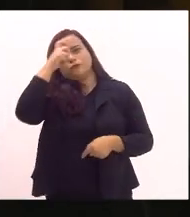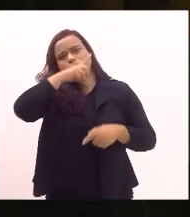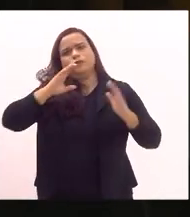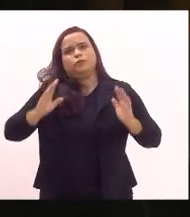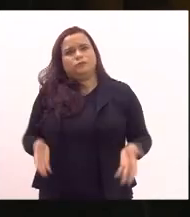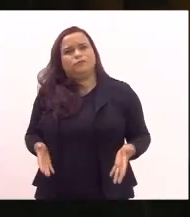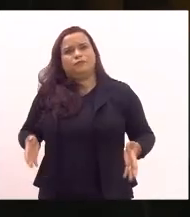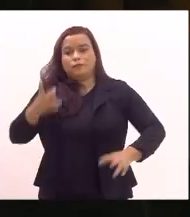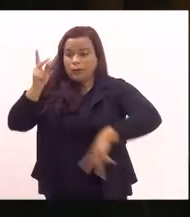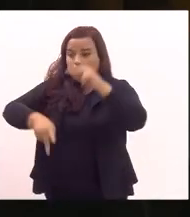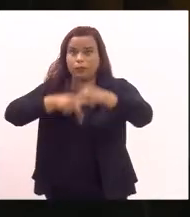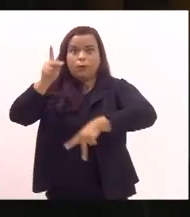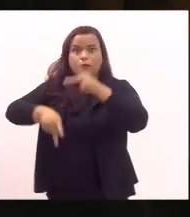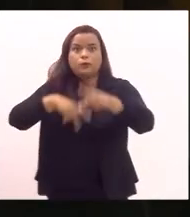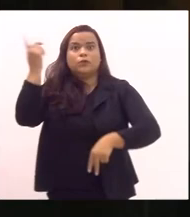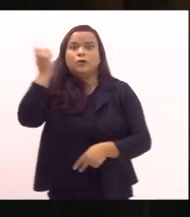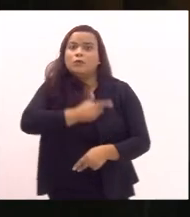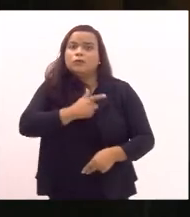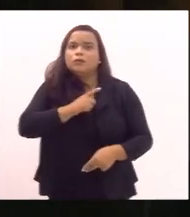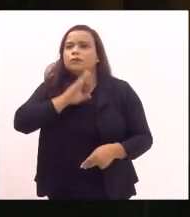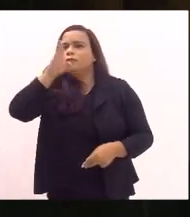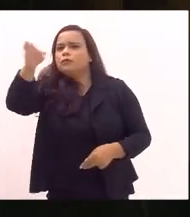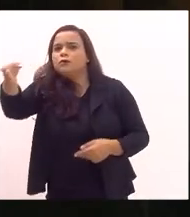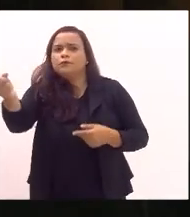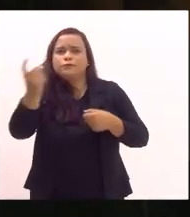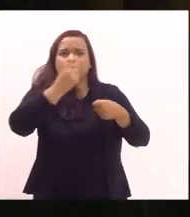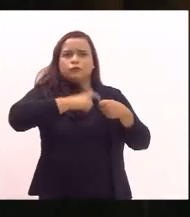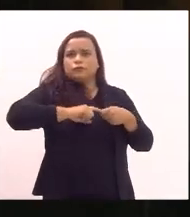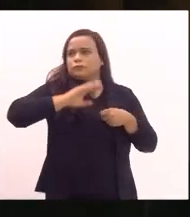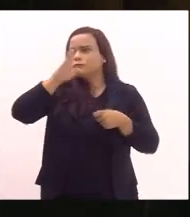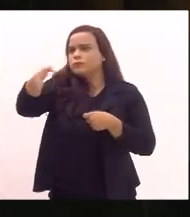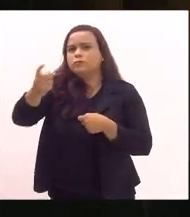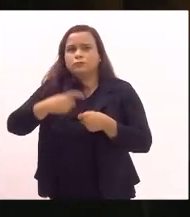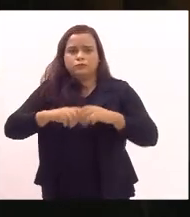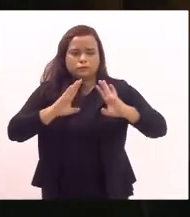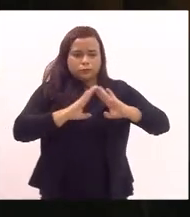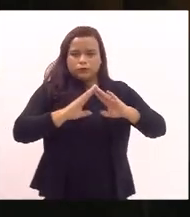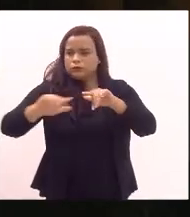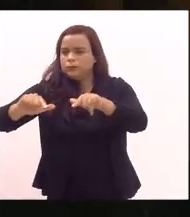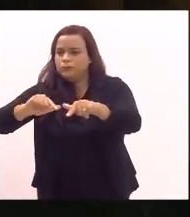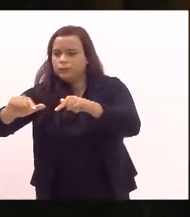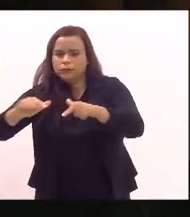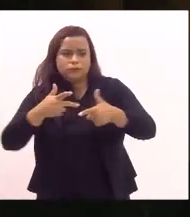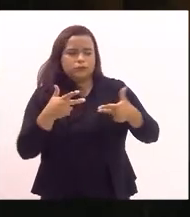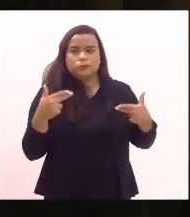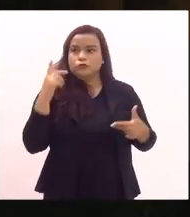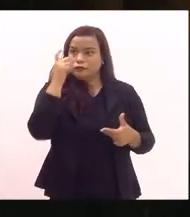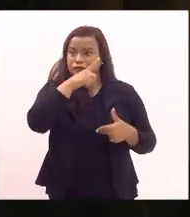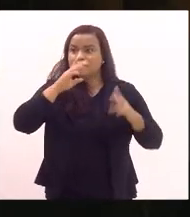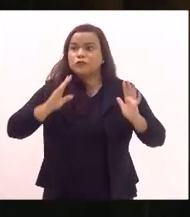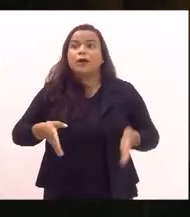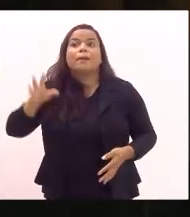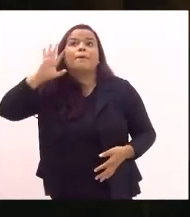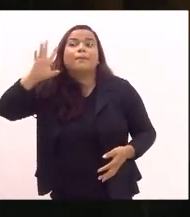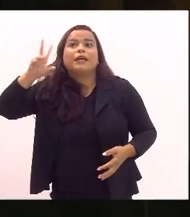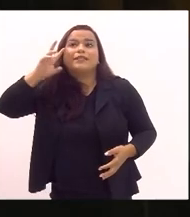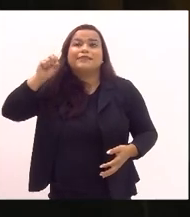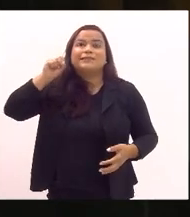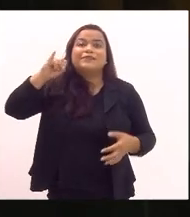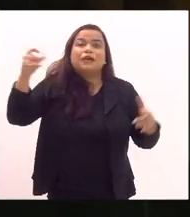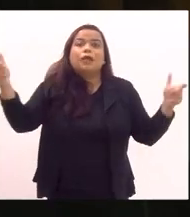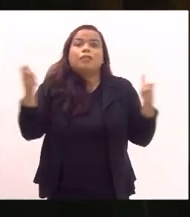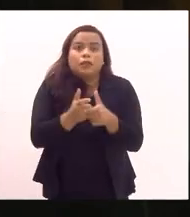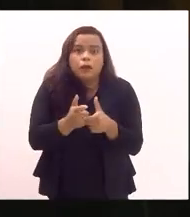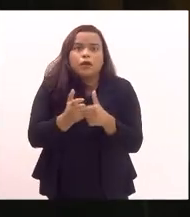e a população conseguir o seu direito de ir e vir da sua casa para o trabalho imagina se essa Frota foi